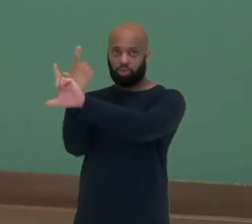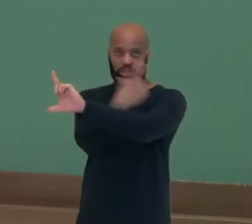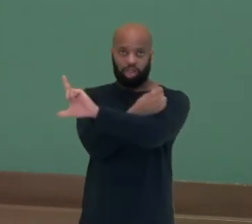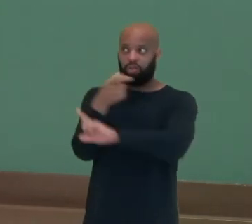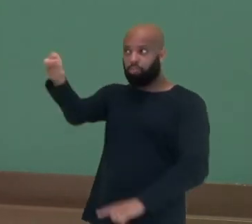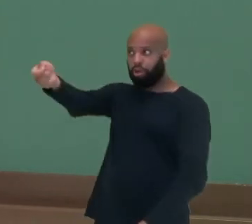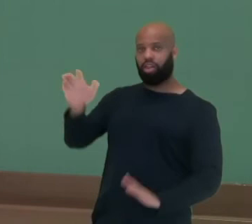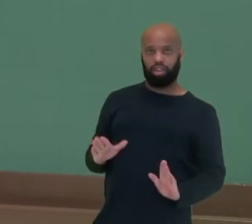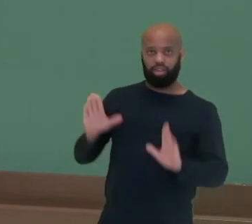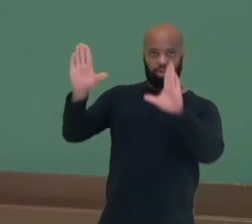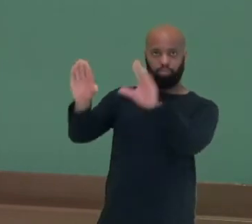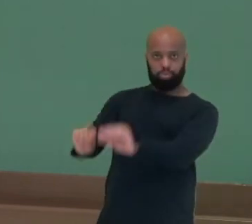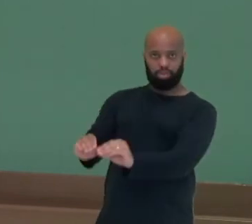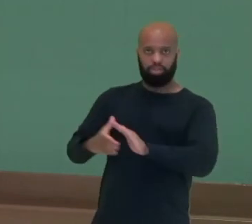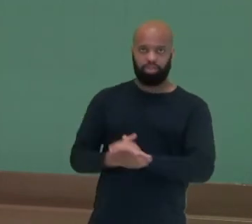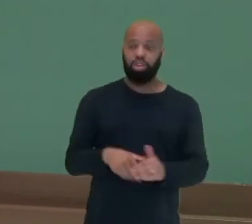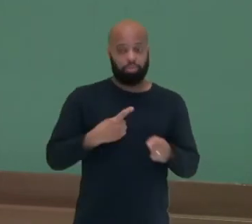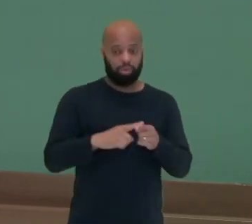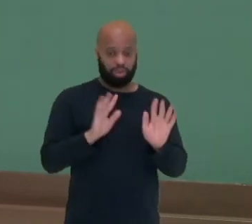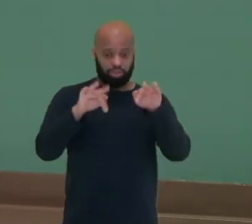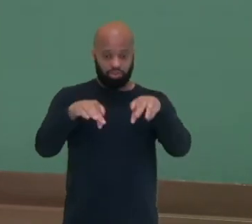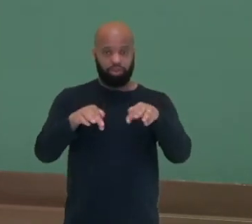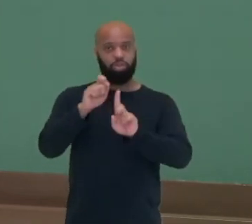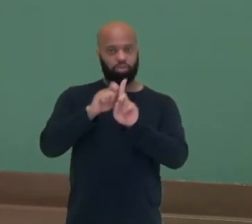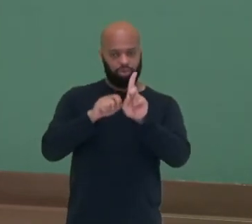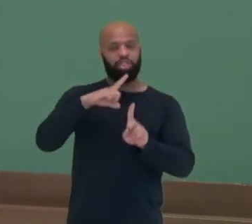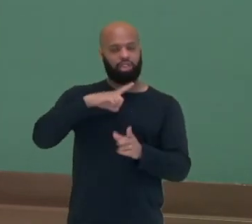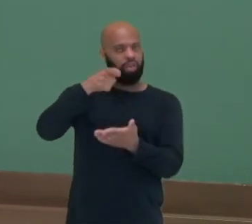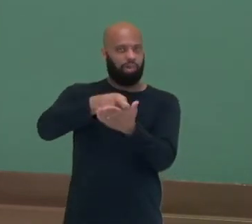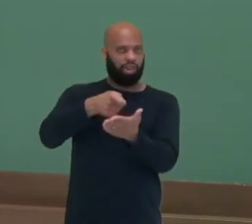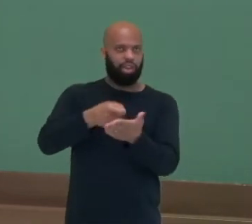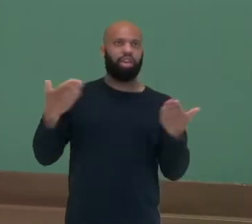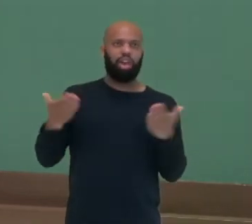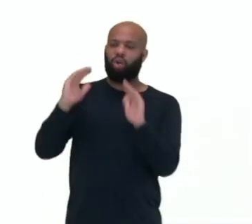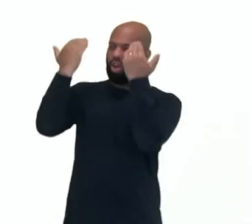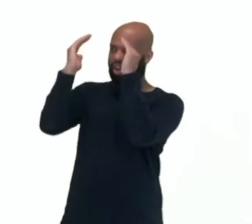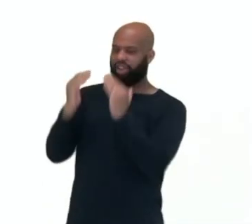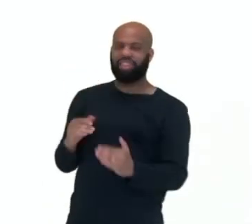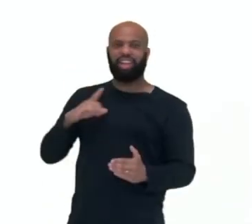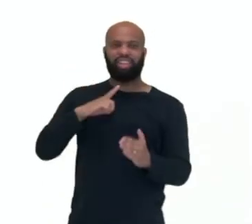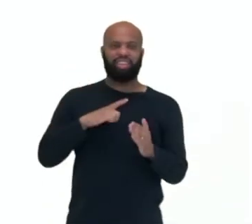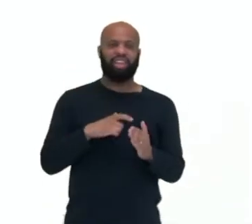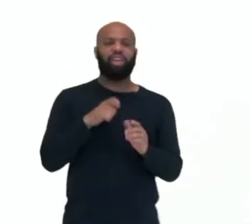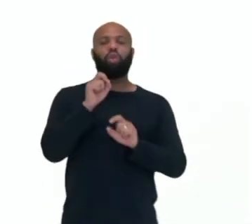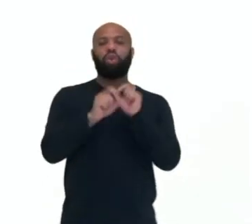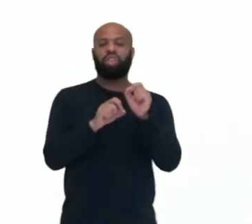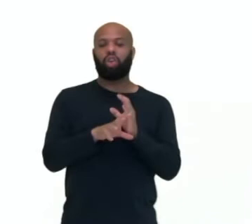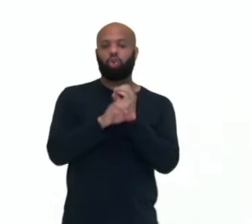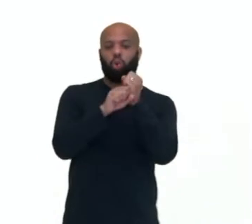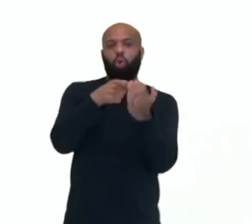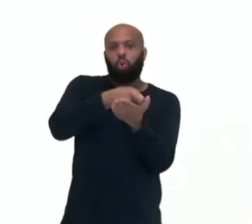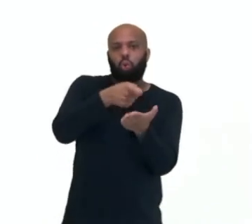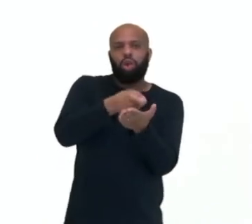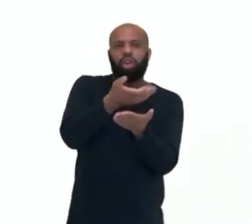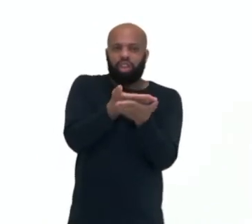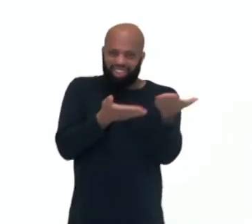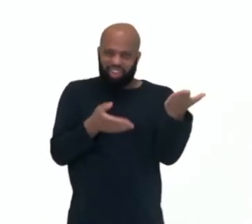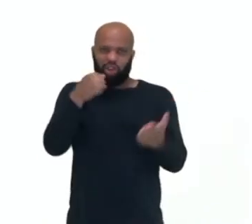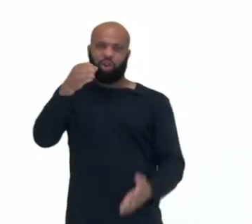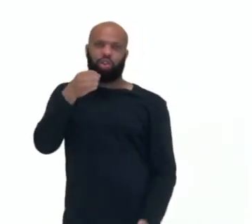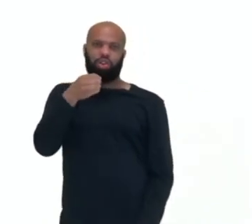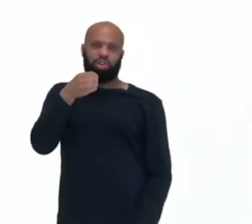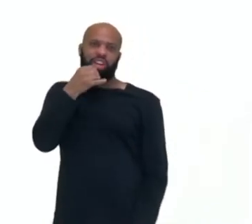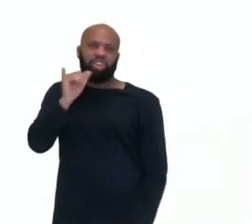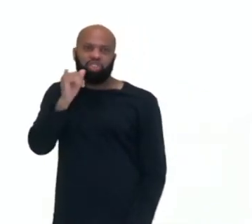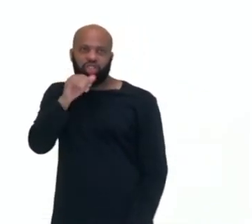no final do mês a família vai pagar. Então vamos analisar uma conta de luz? Nela nós encontramos os dados do consumidor,